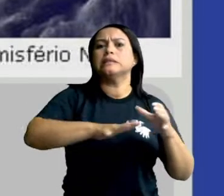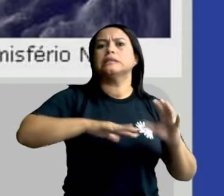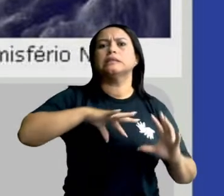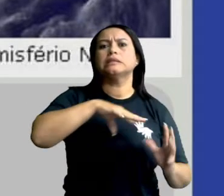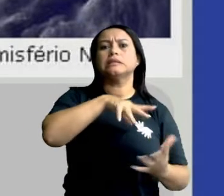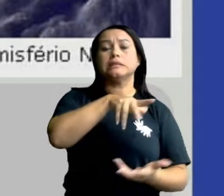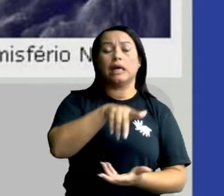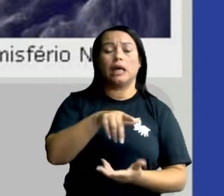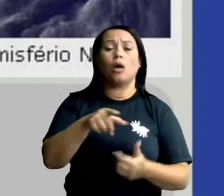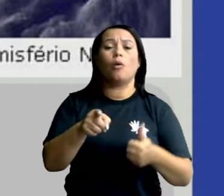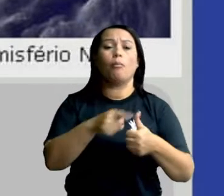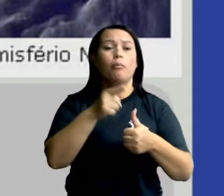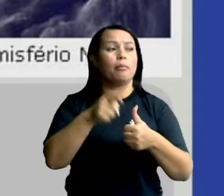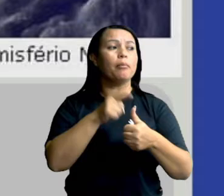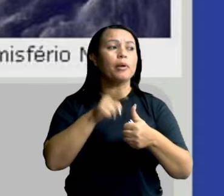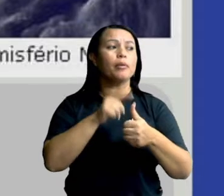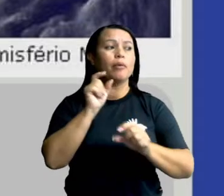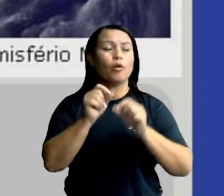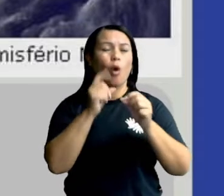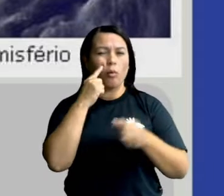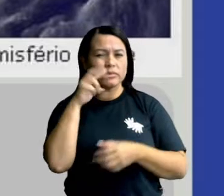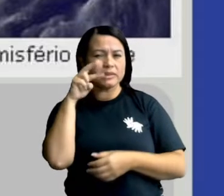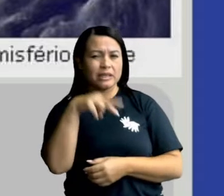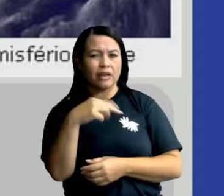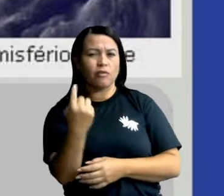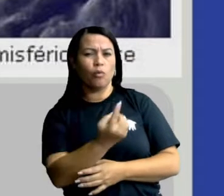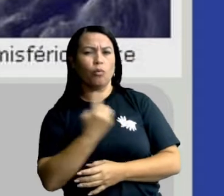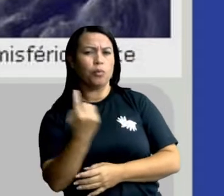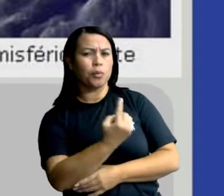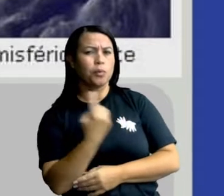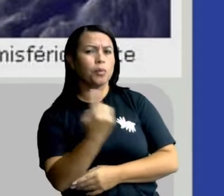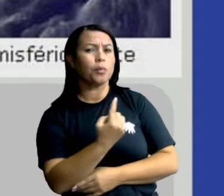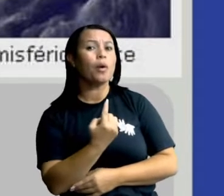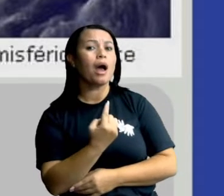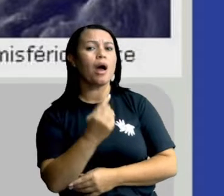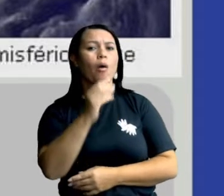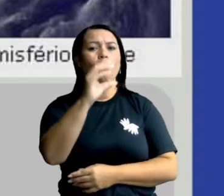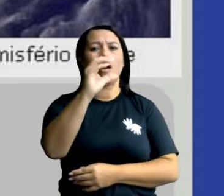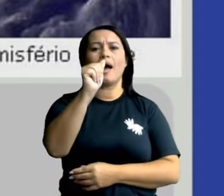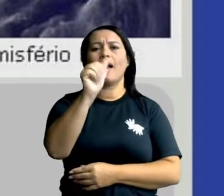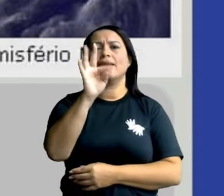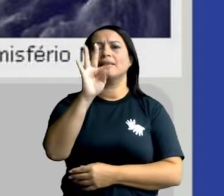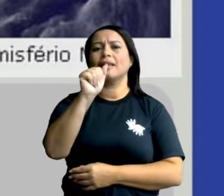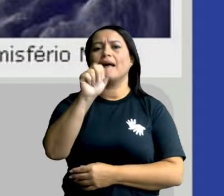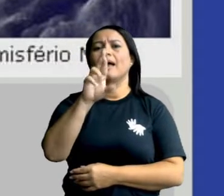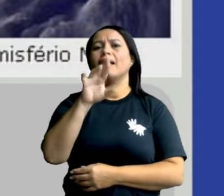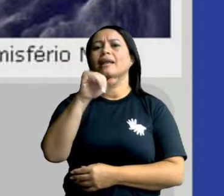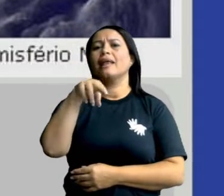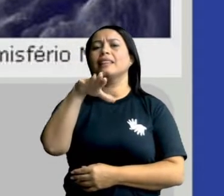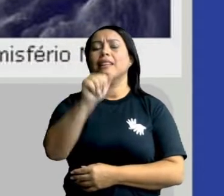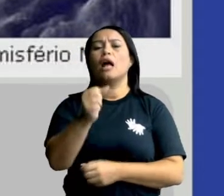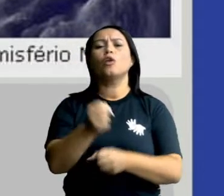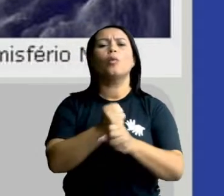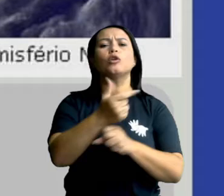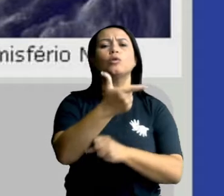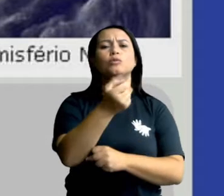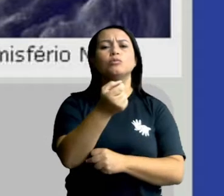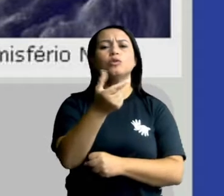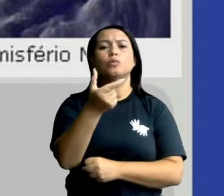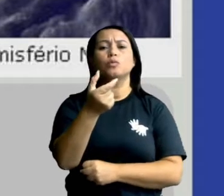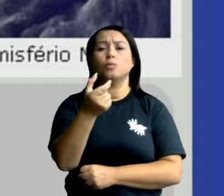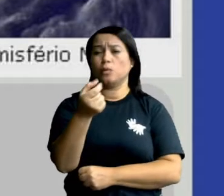O primeiro deles aqui, a foto, dá ênfase ao furacão Catarina, que aconteceu em 2004 e